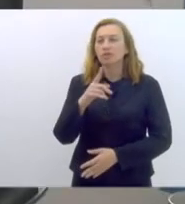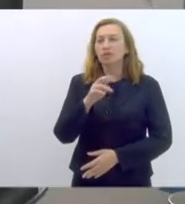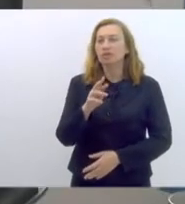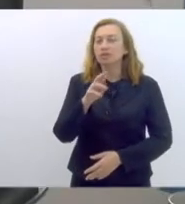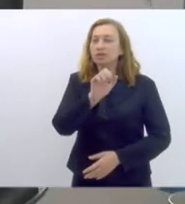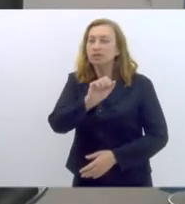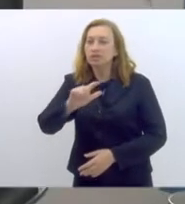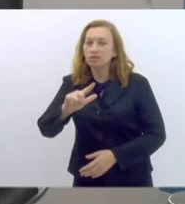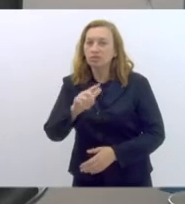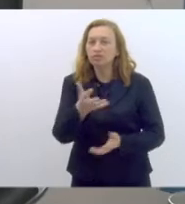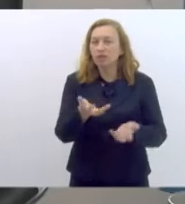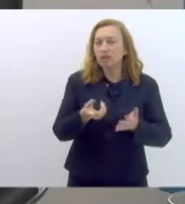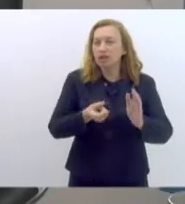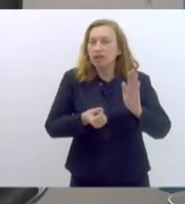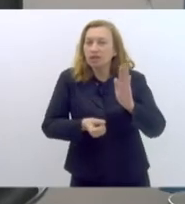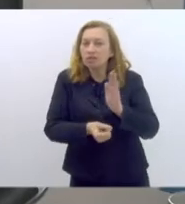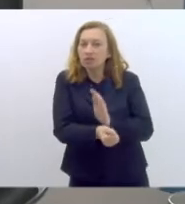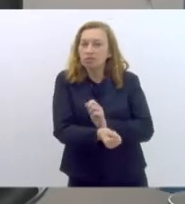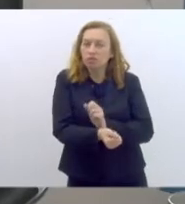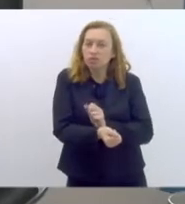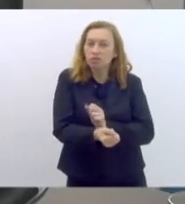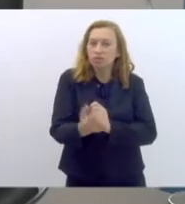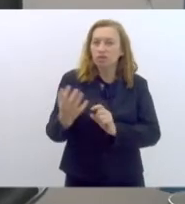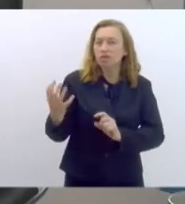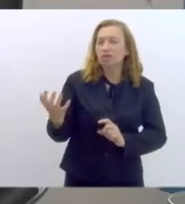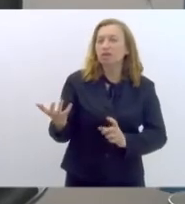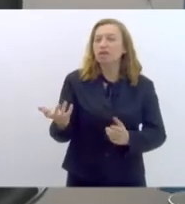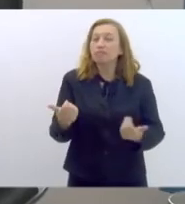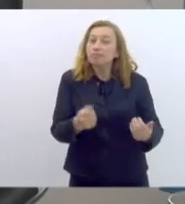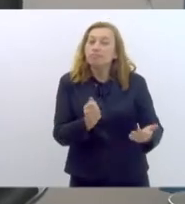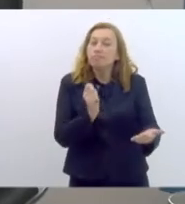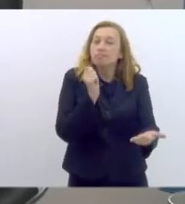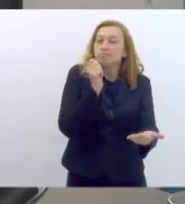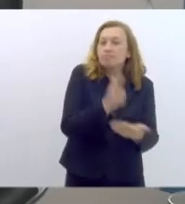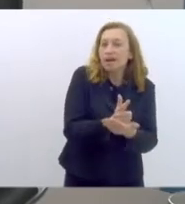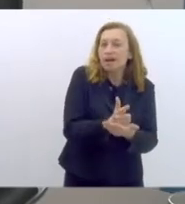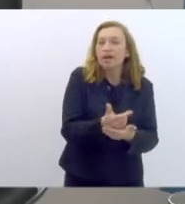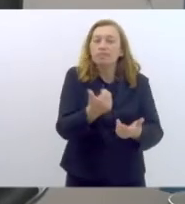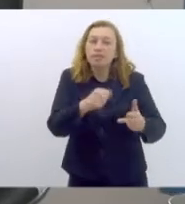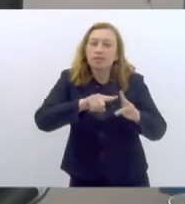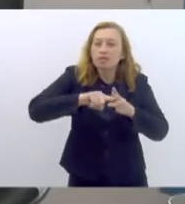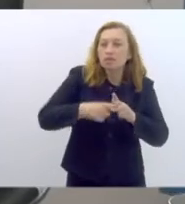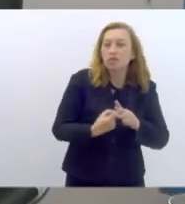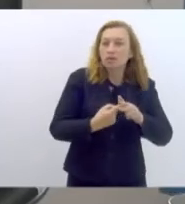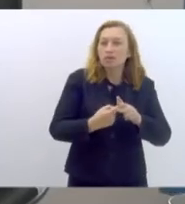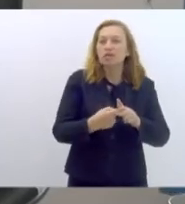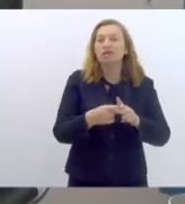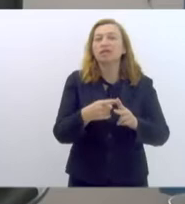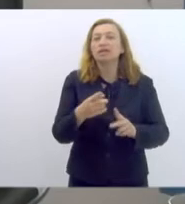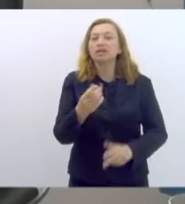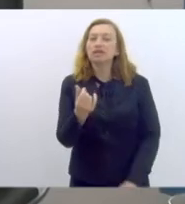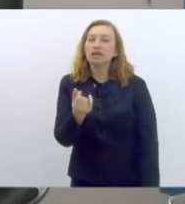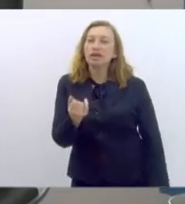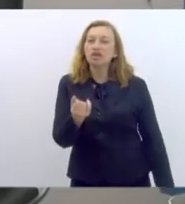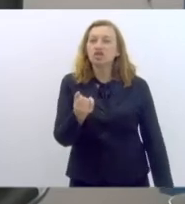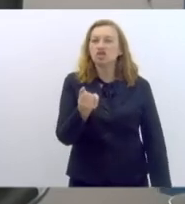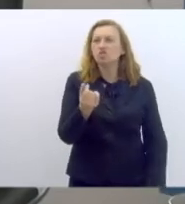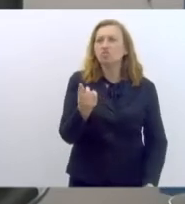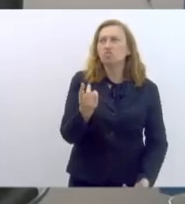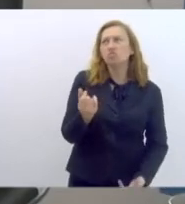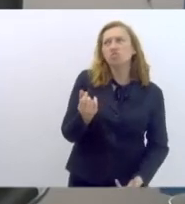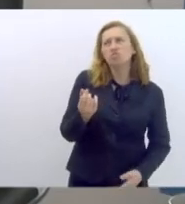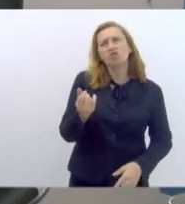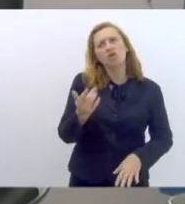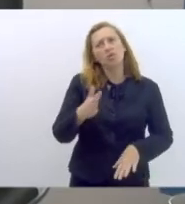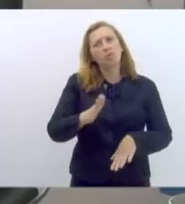atrair investimento, então ele tem que pagar de correção monetária, de taxa Selic, um valor maior